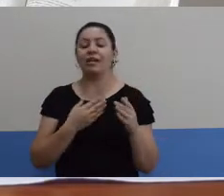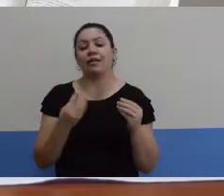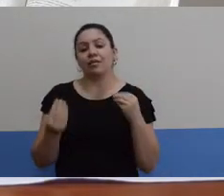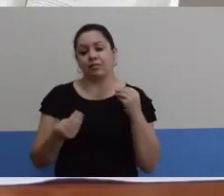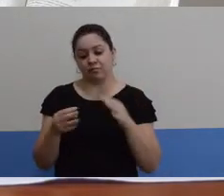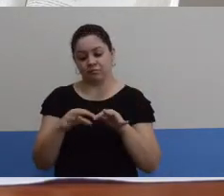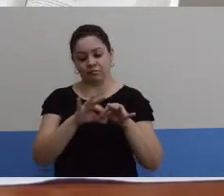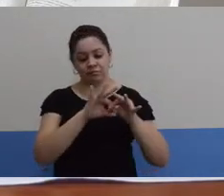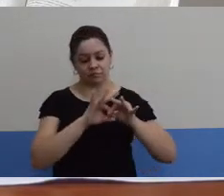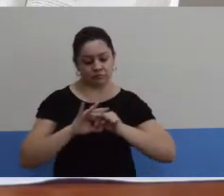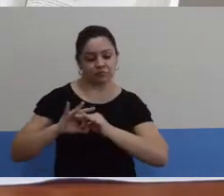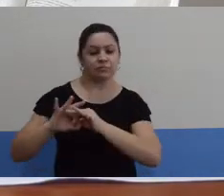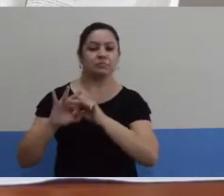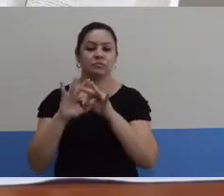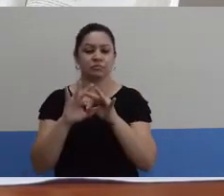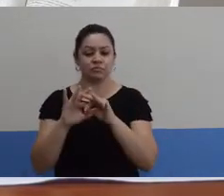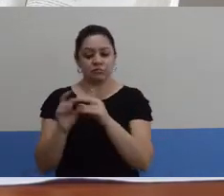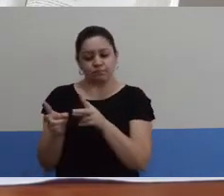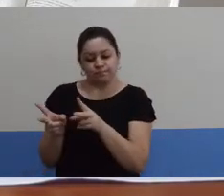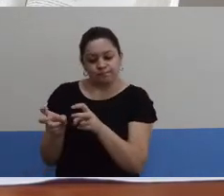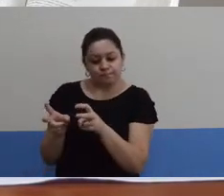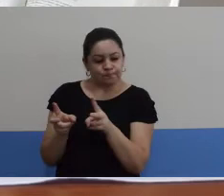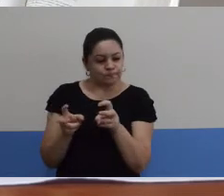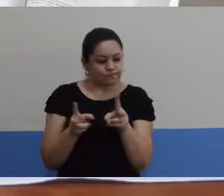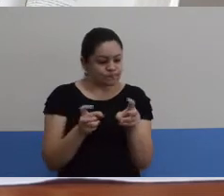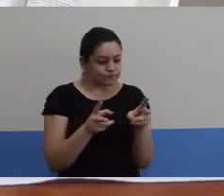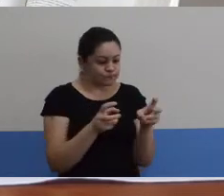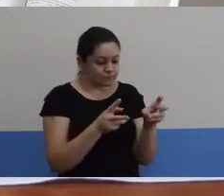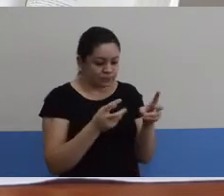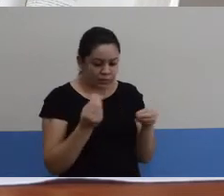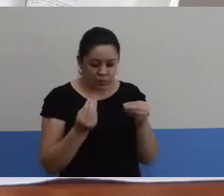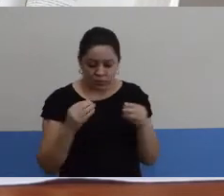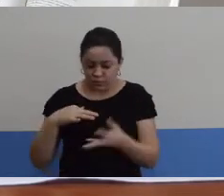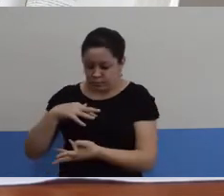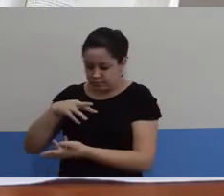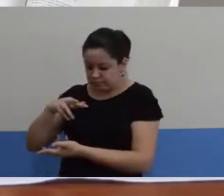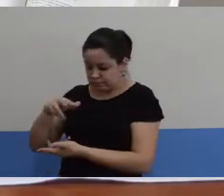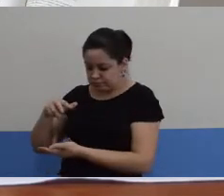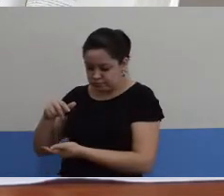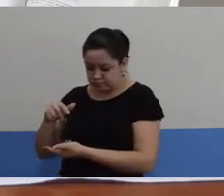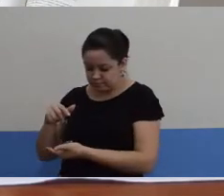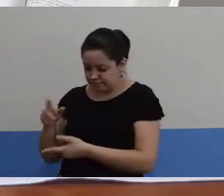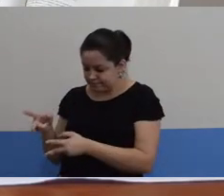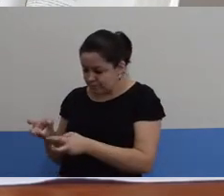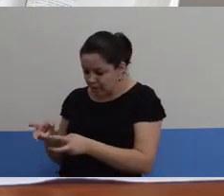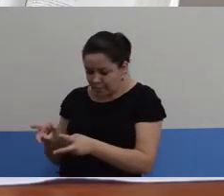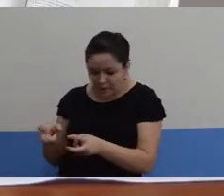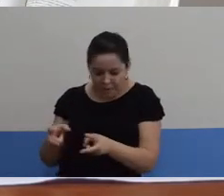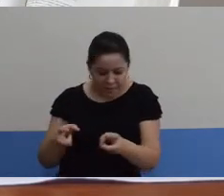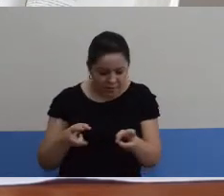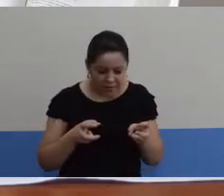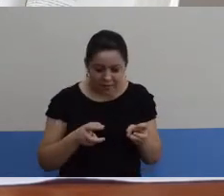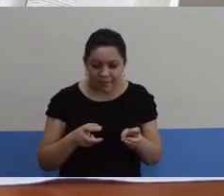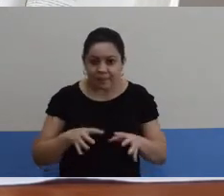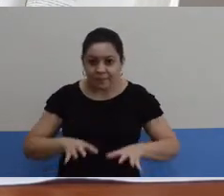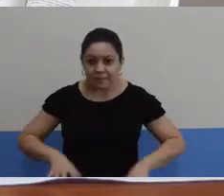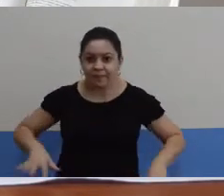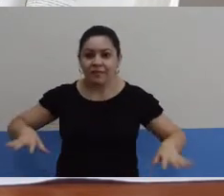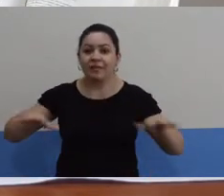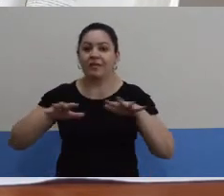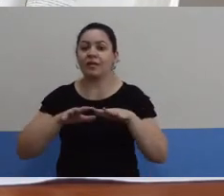significa olhar mais ao meu redor, significa escutar mais, respeitar